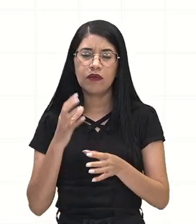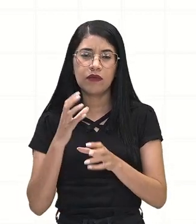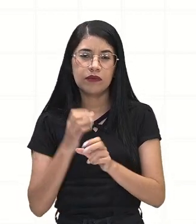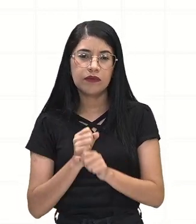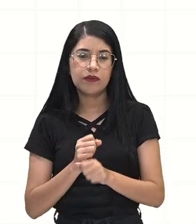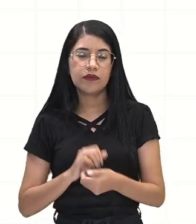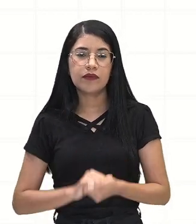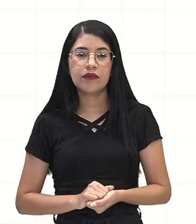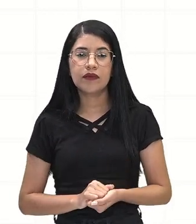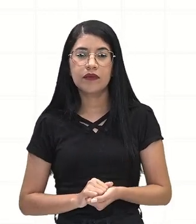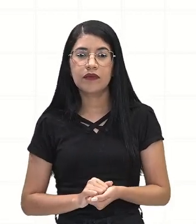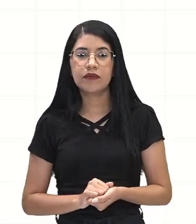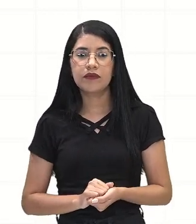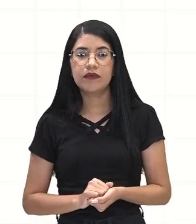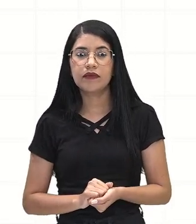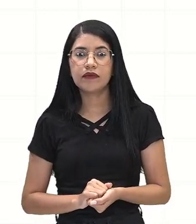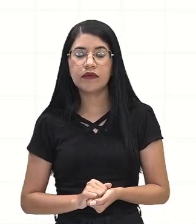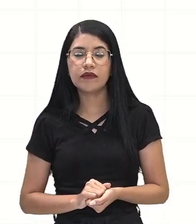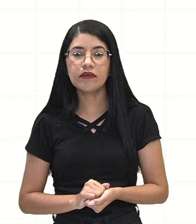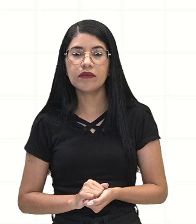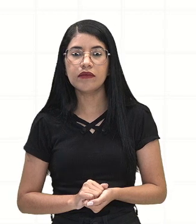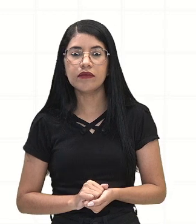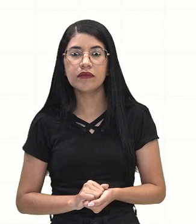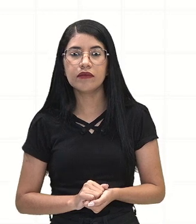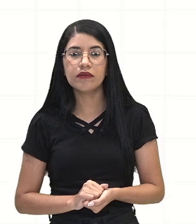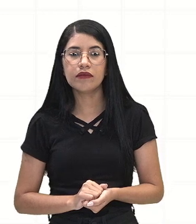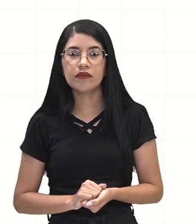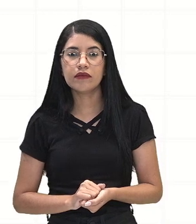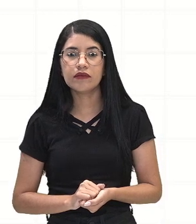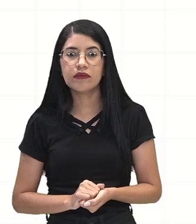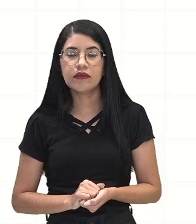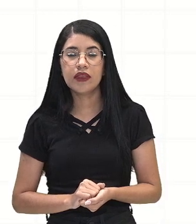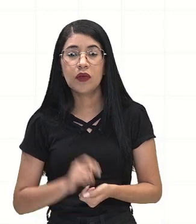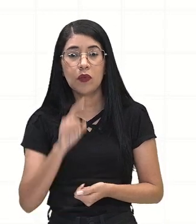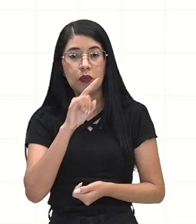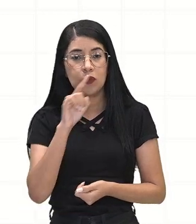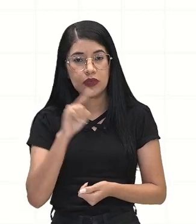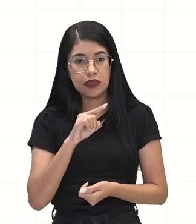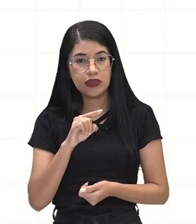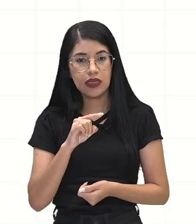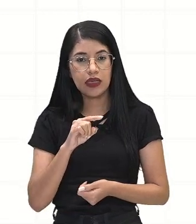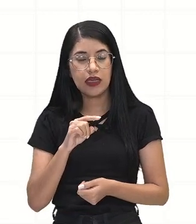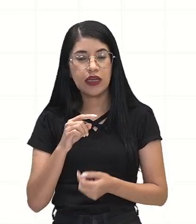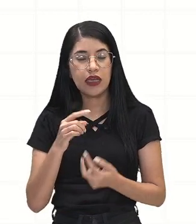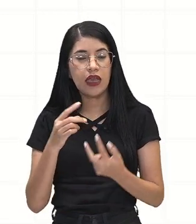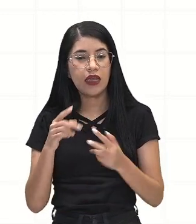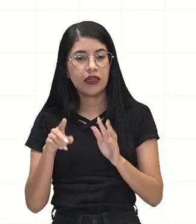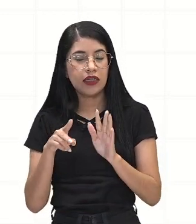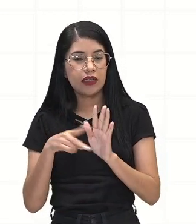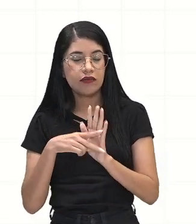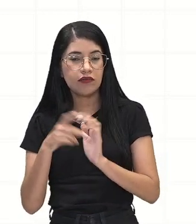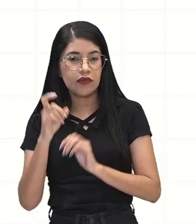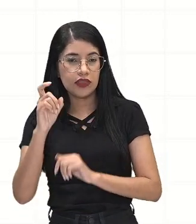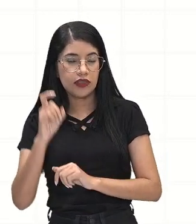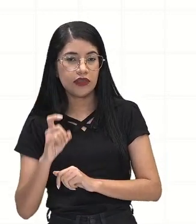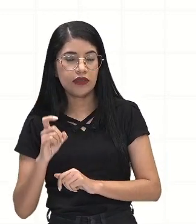que X, né? Porque o Z é igual ao X aqui, porque eles são colaterais, né?